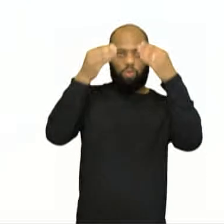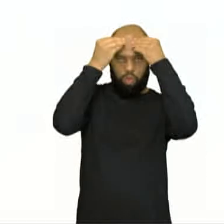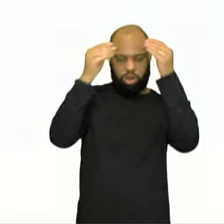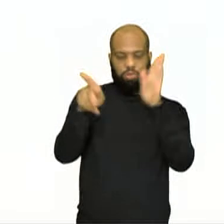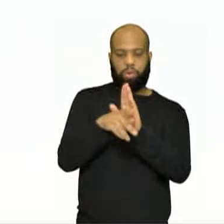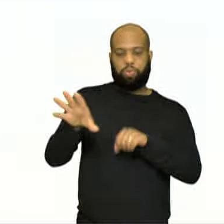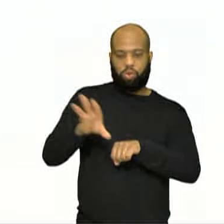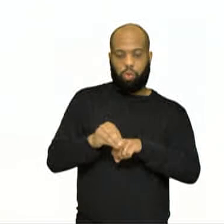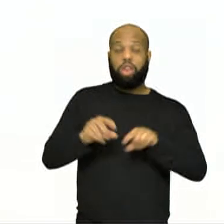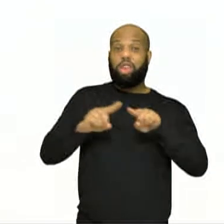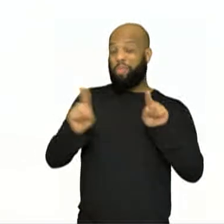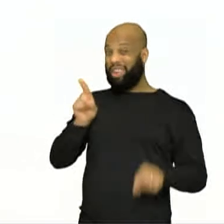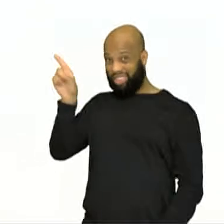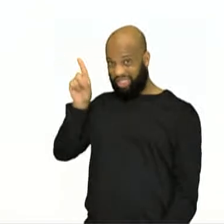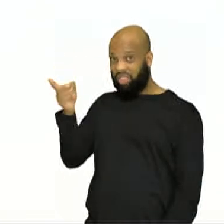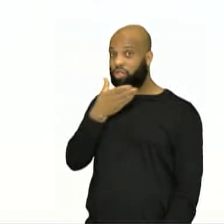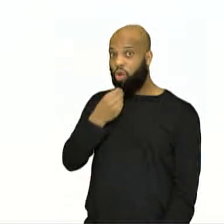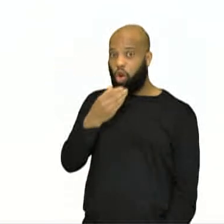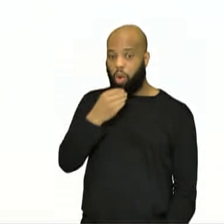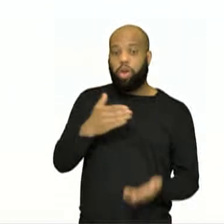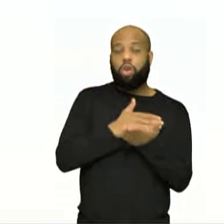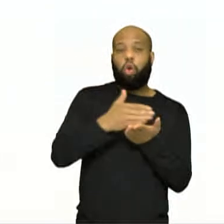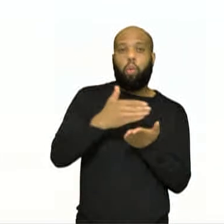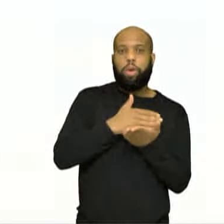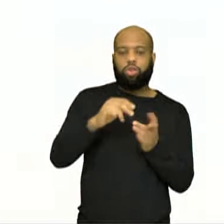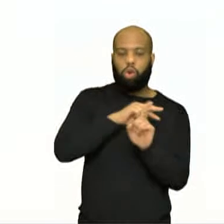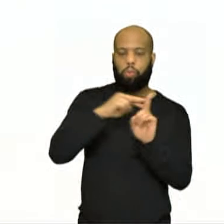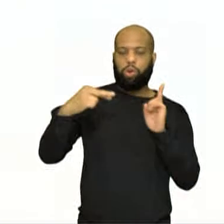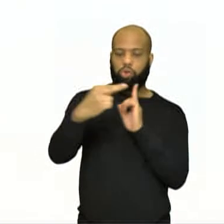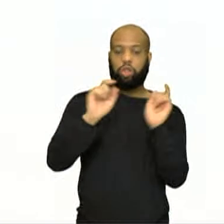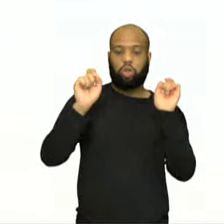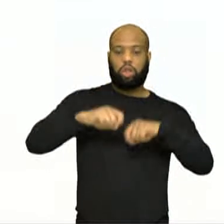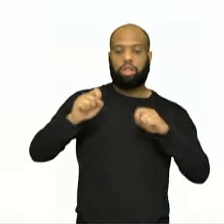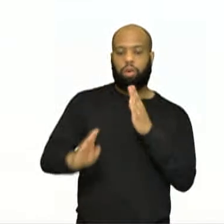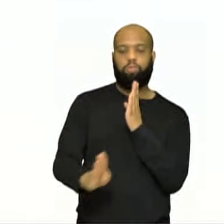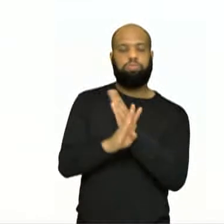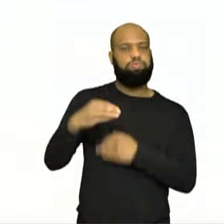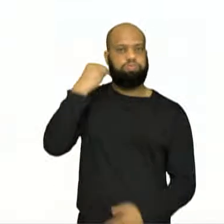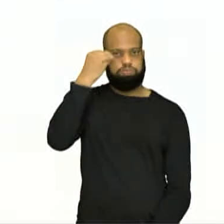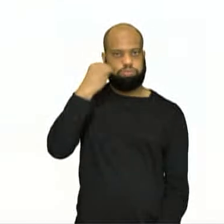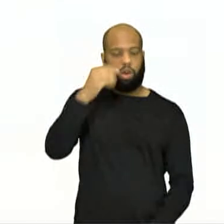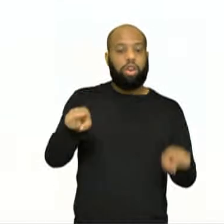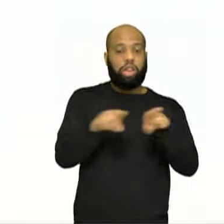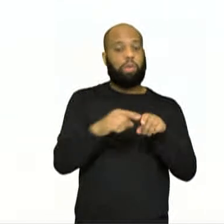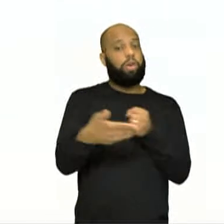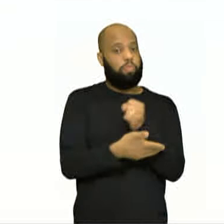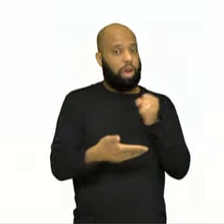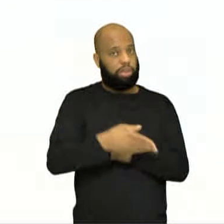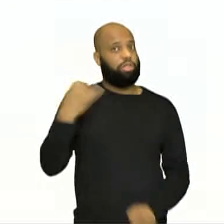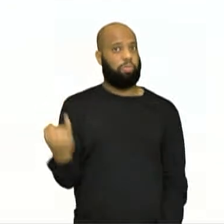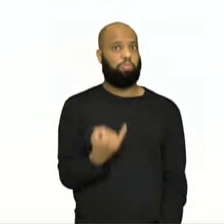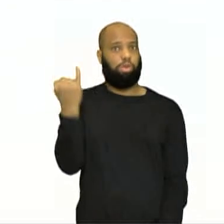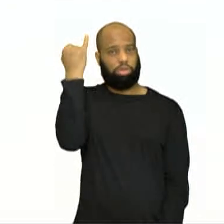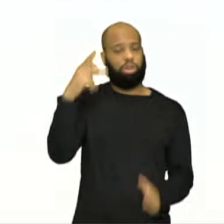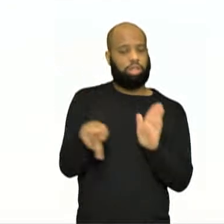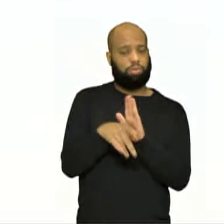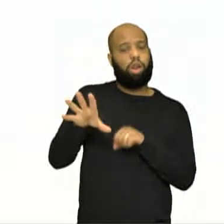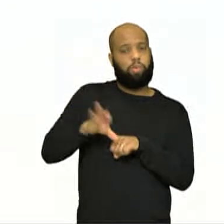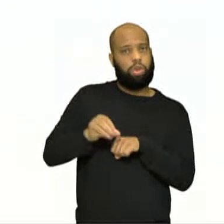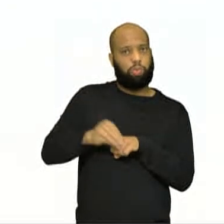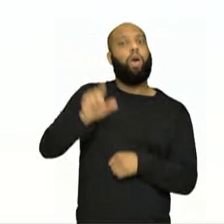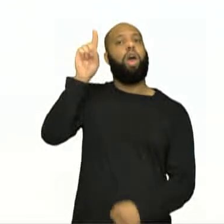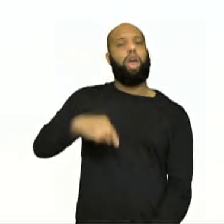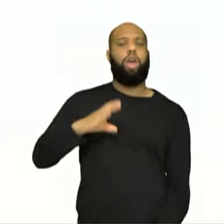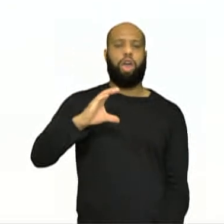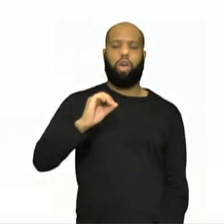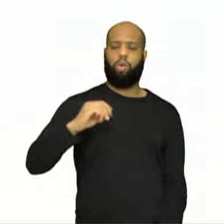Já Copérnico introduz a perspectiva de que se deve buscar provas e princípios fundantes para os conhecimentos. Então, quando ele coloca